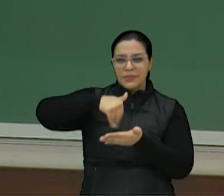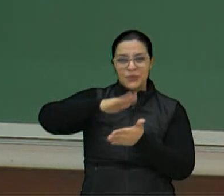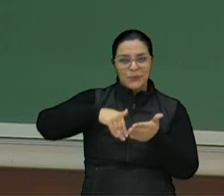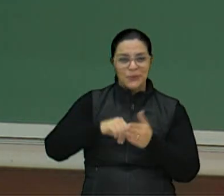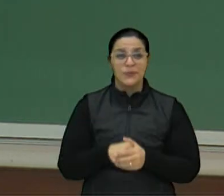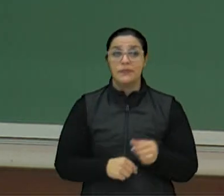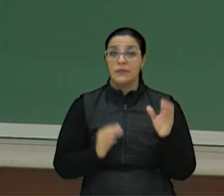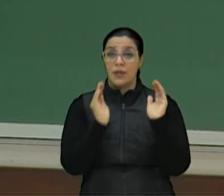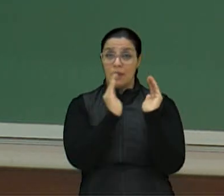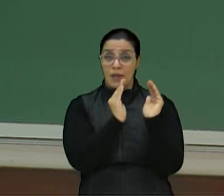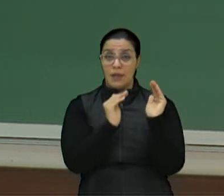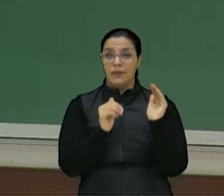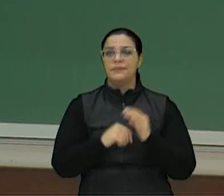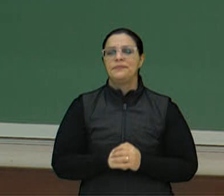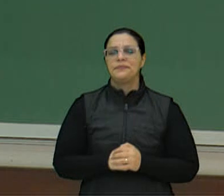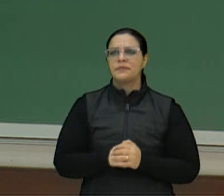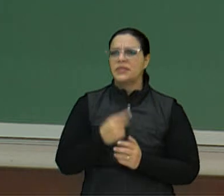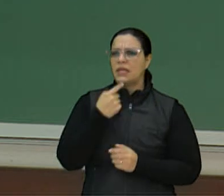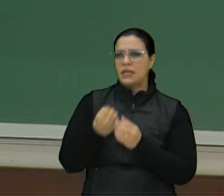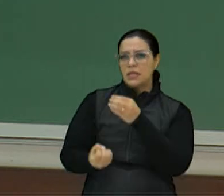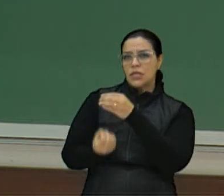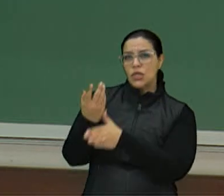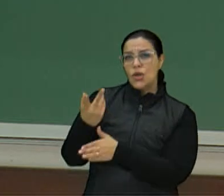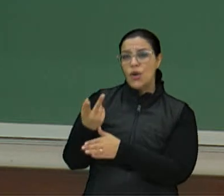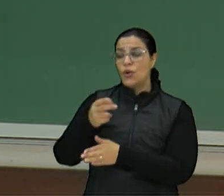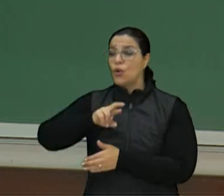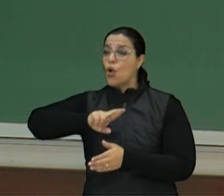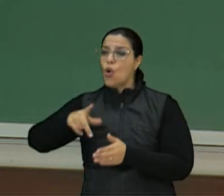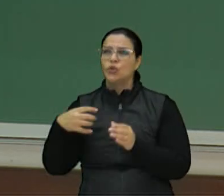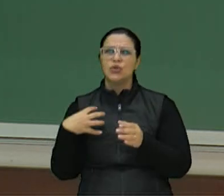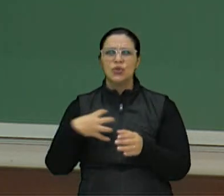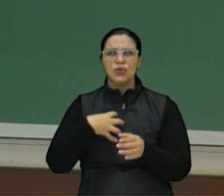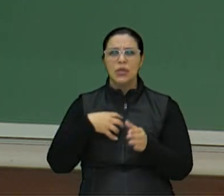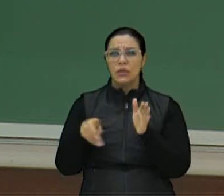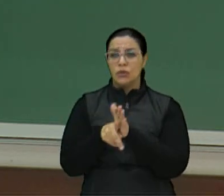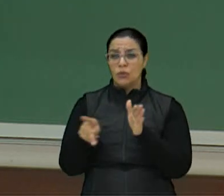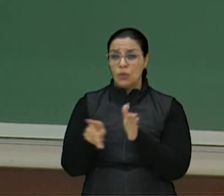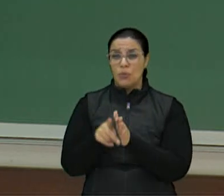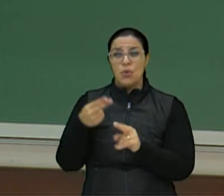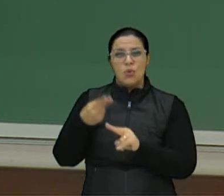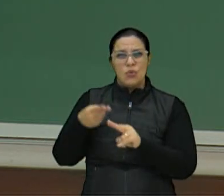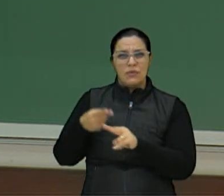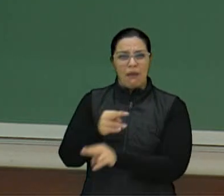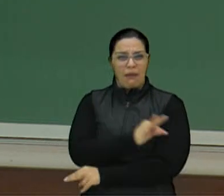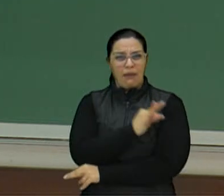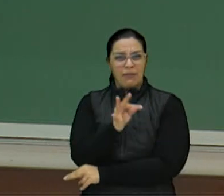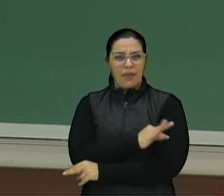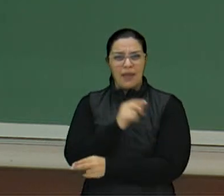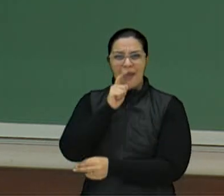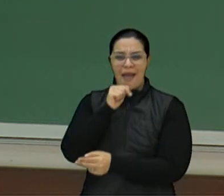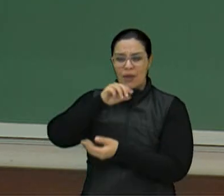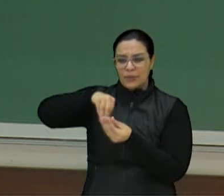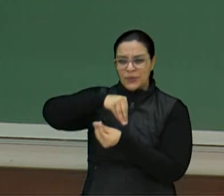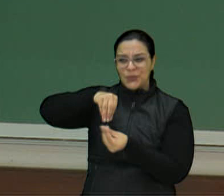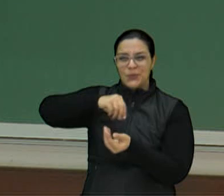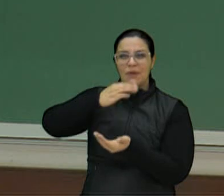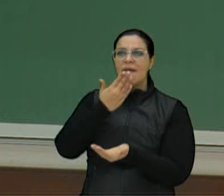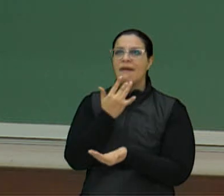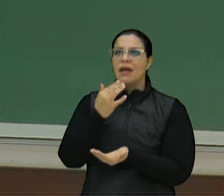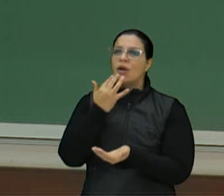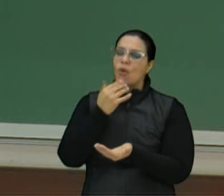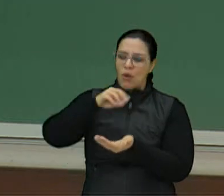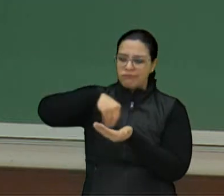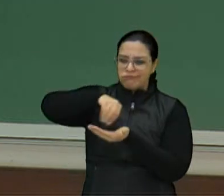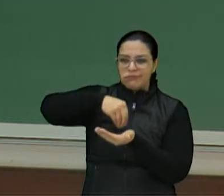alternativa. Ele criou diferentes suportes para que a aquarela pudesse ser aplicada em outras